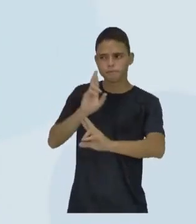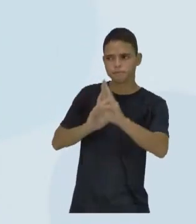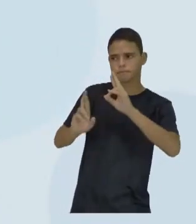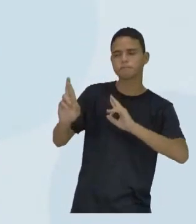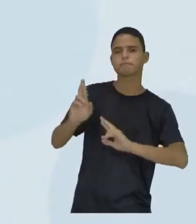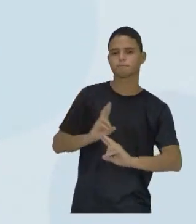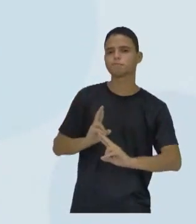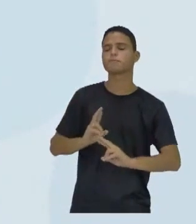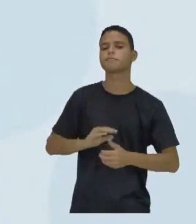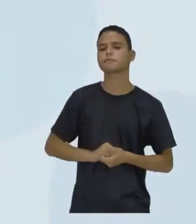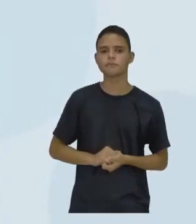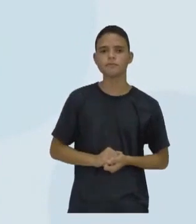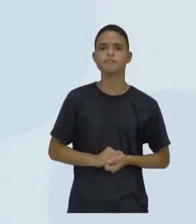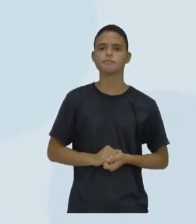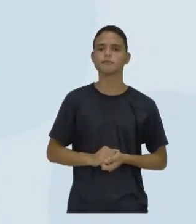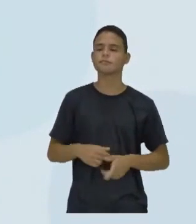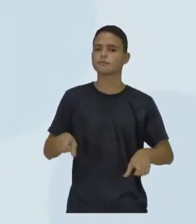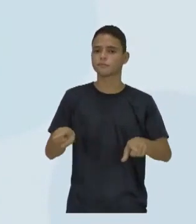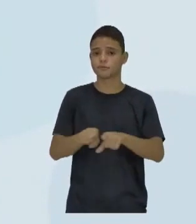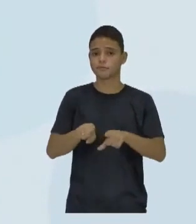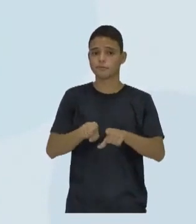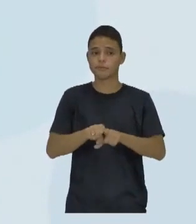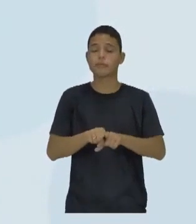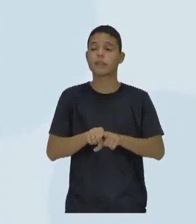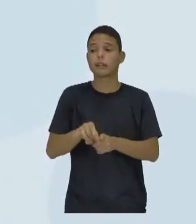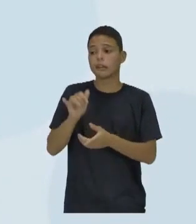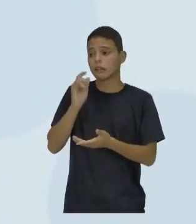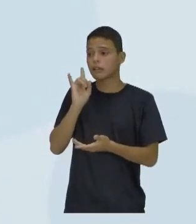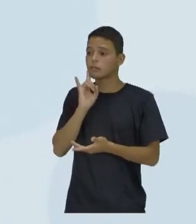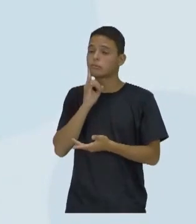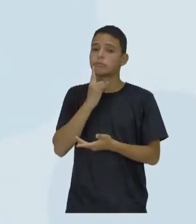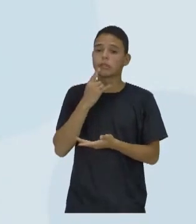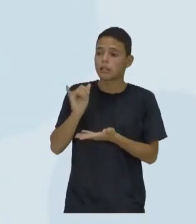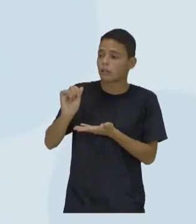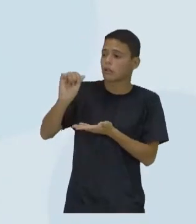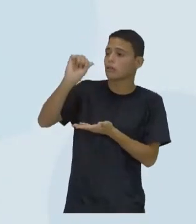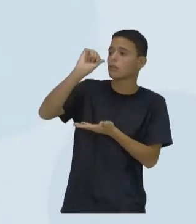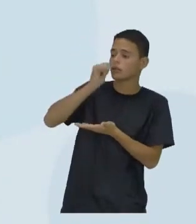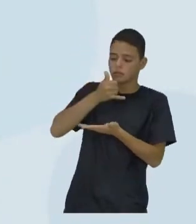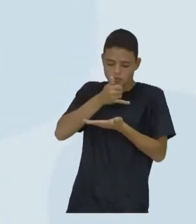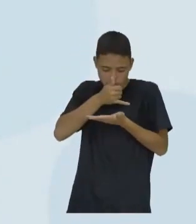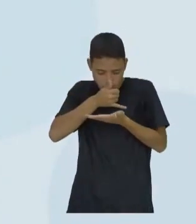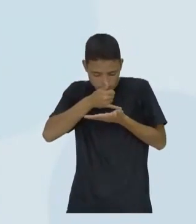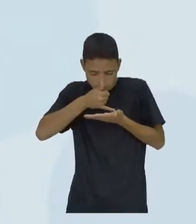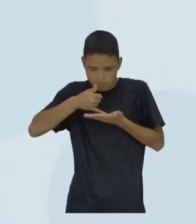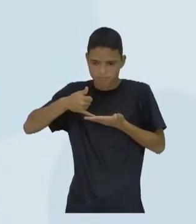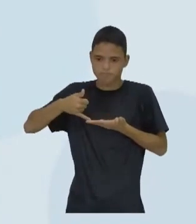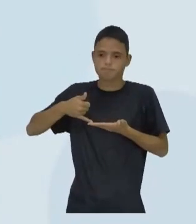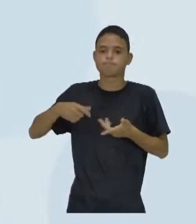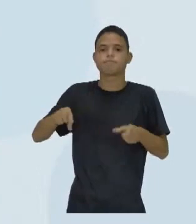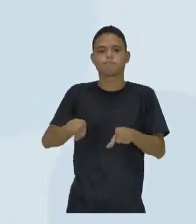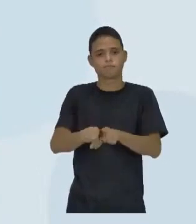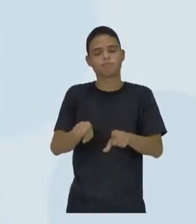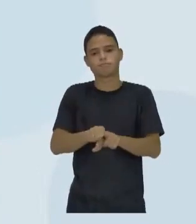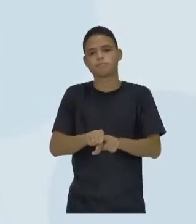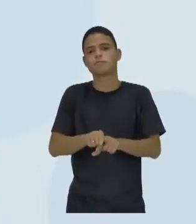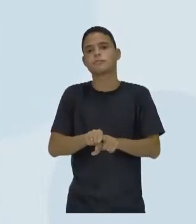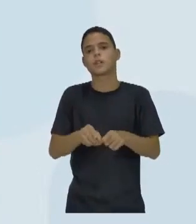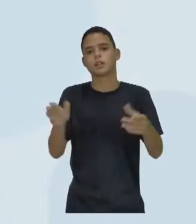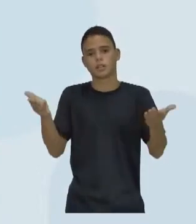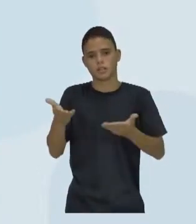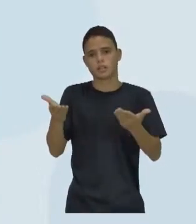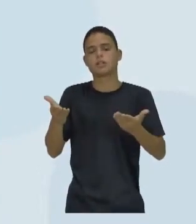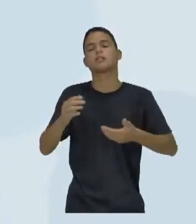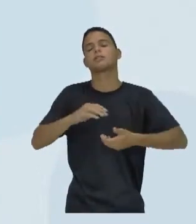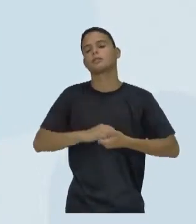publicitário, inclusive na ingestão de álcool, como vamos testemunhar mais uma vez nas propagandas de cerveja neste verão. Daí o